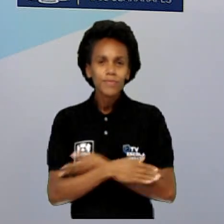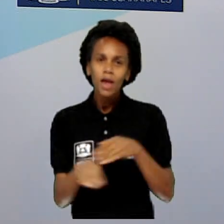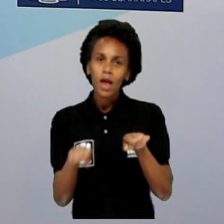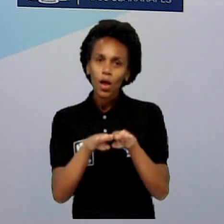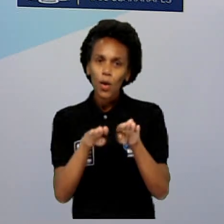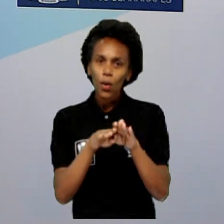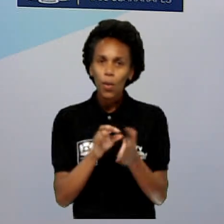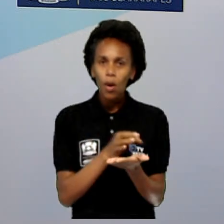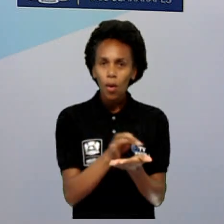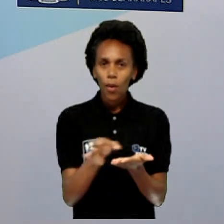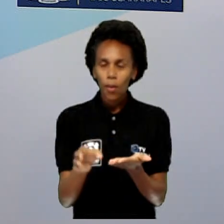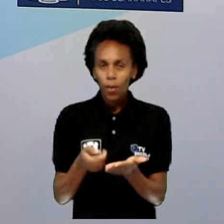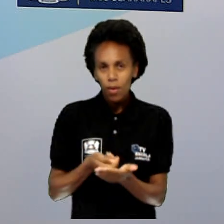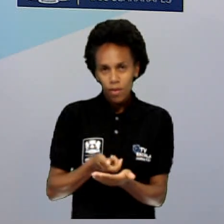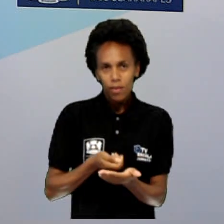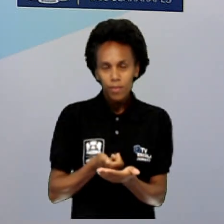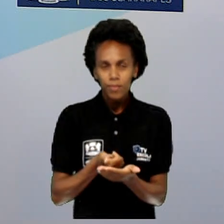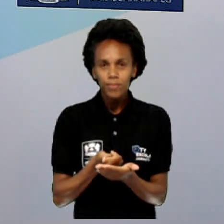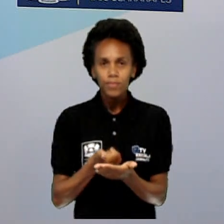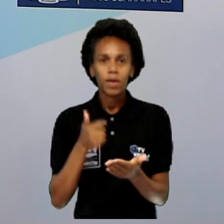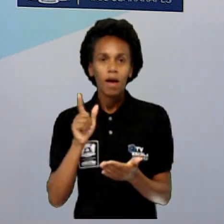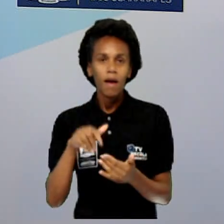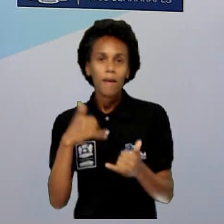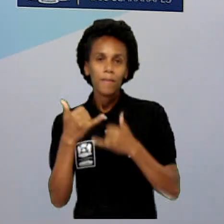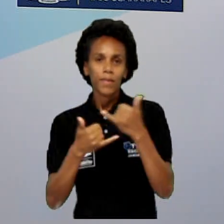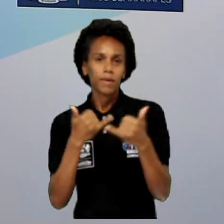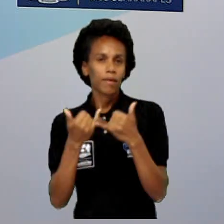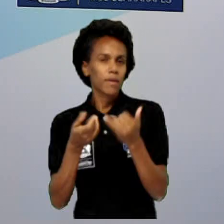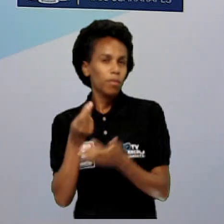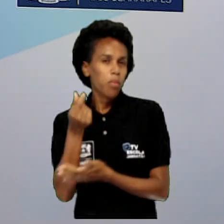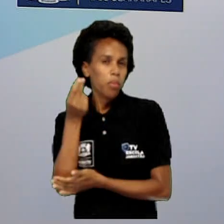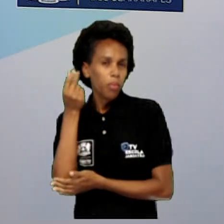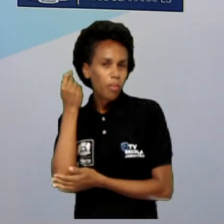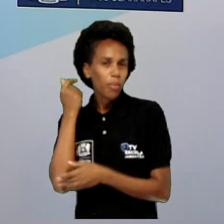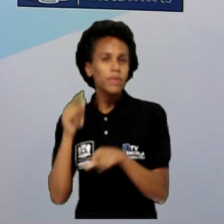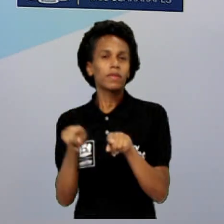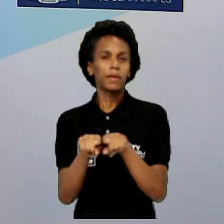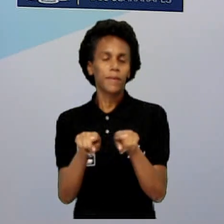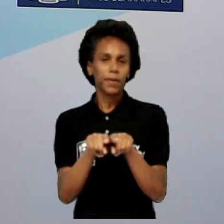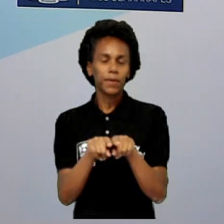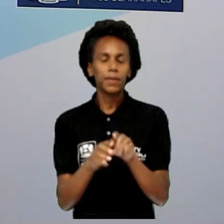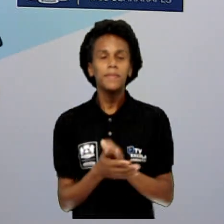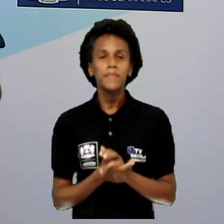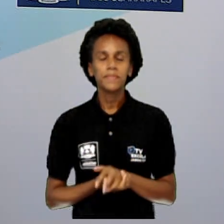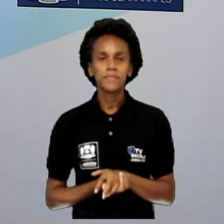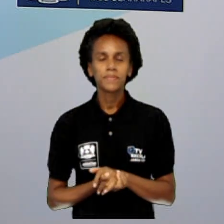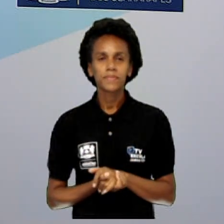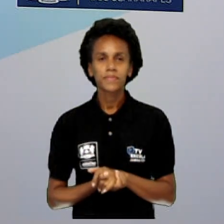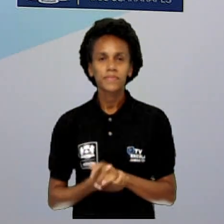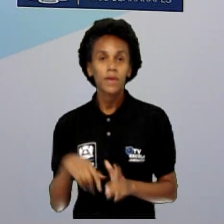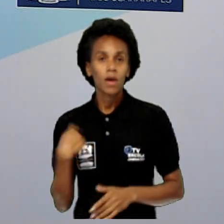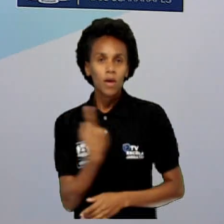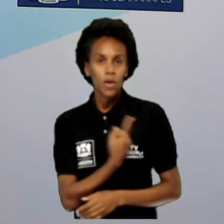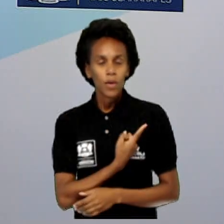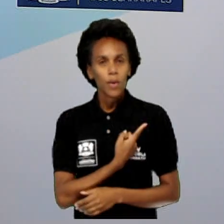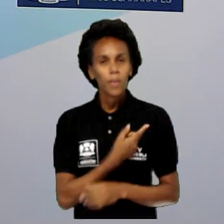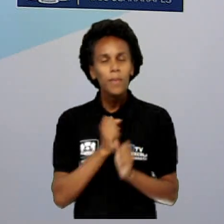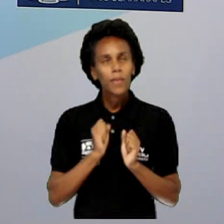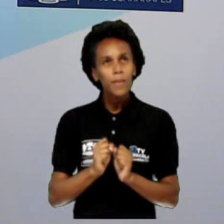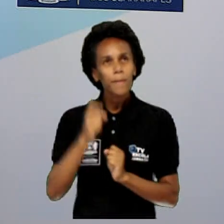brincadeiras, de brinquedo muito antigo, né? E a gente pode pensar que lá